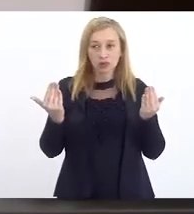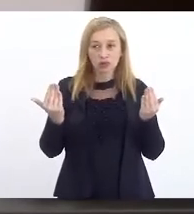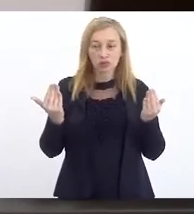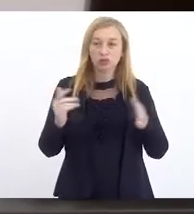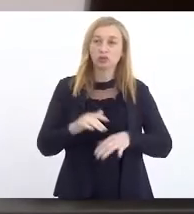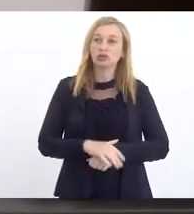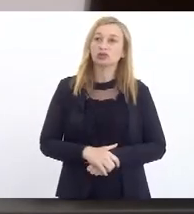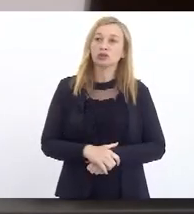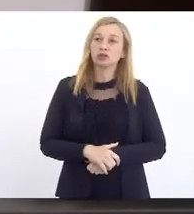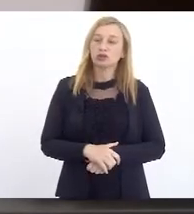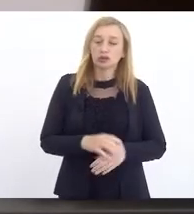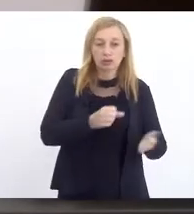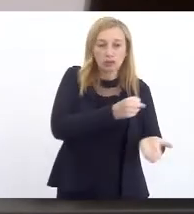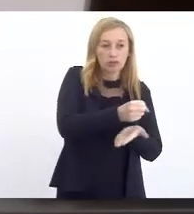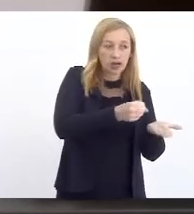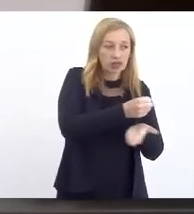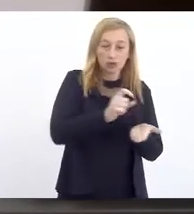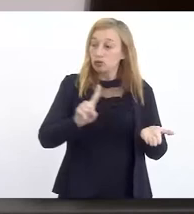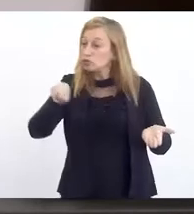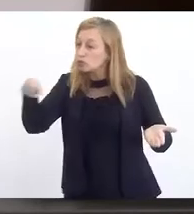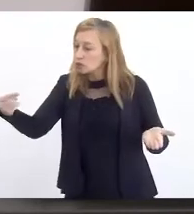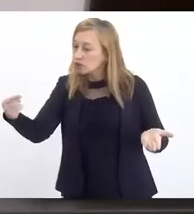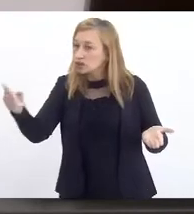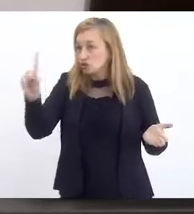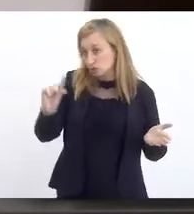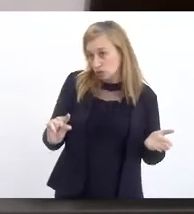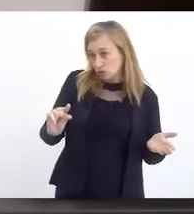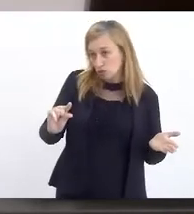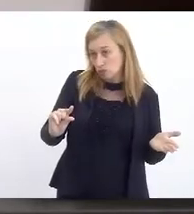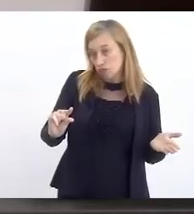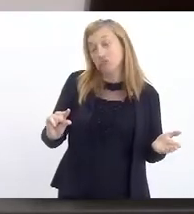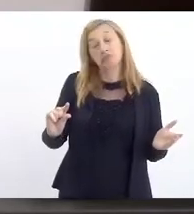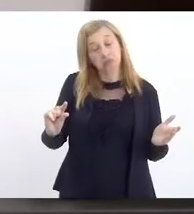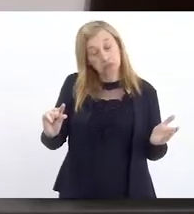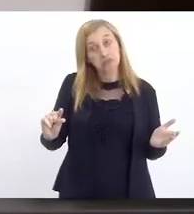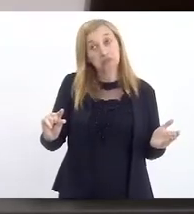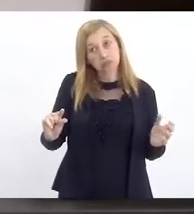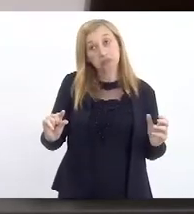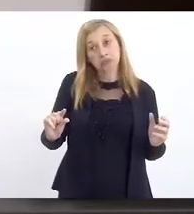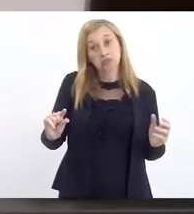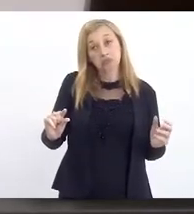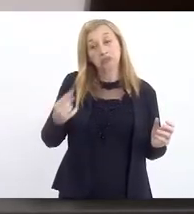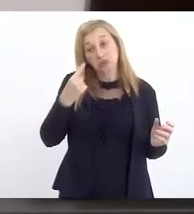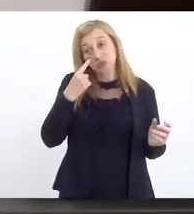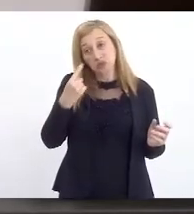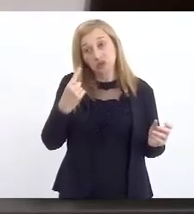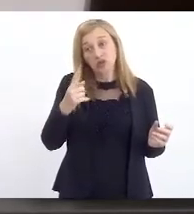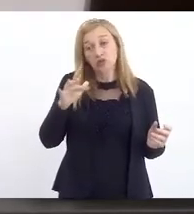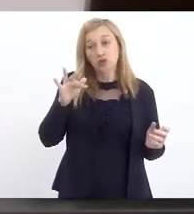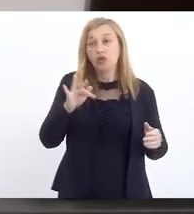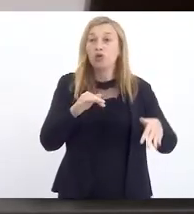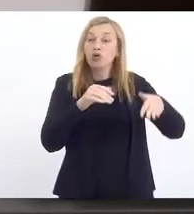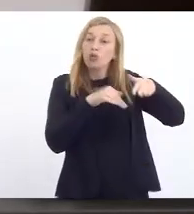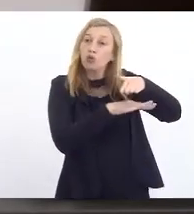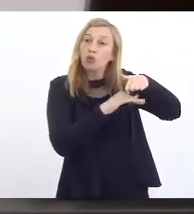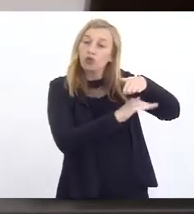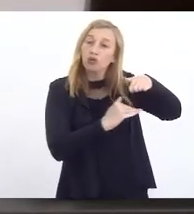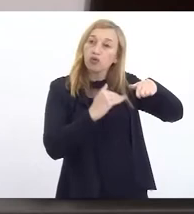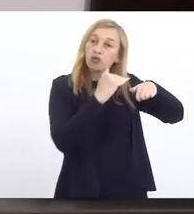ano base com o ano seguinte, seja menor. Por isso, também existe a questão do fundo